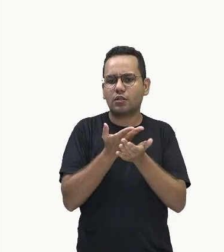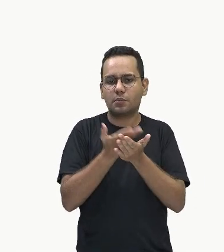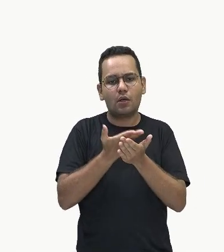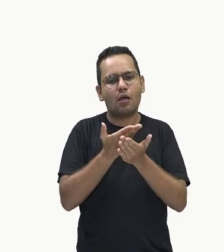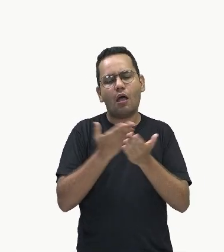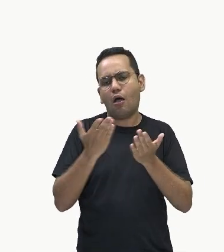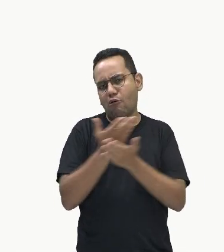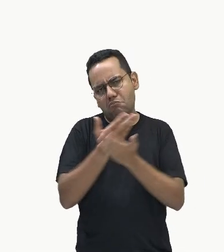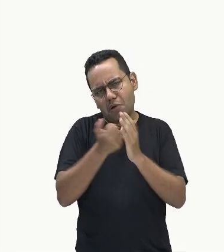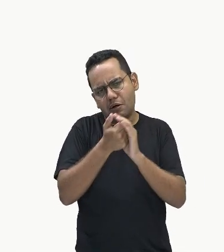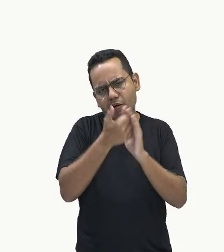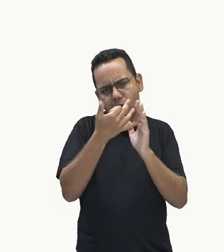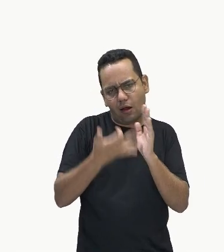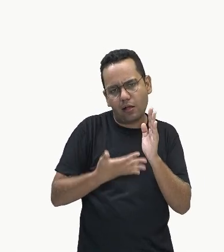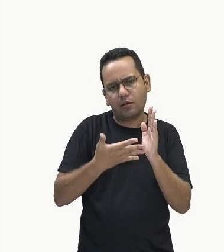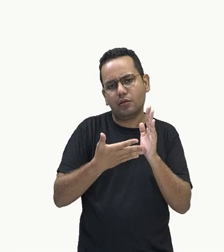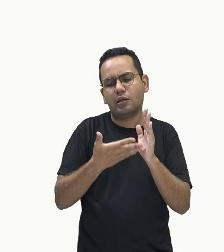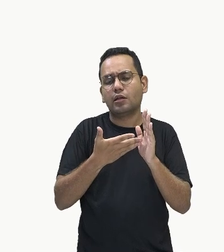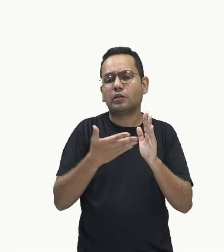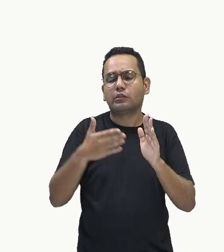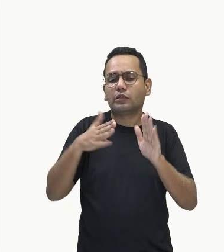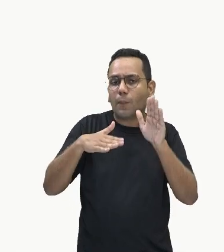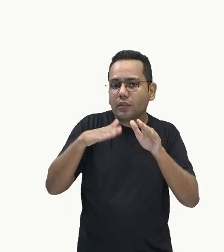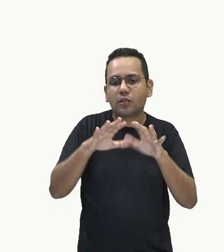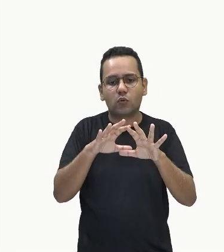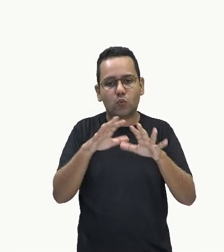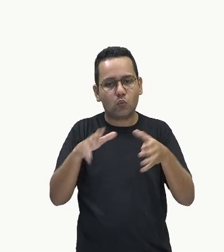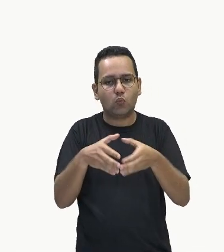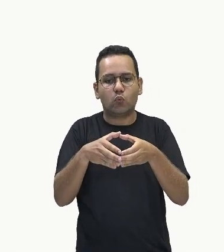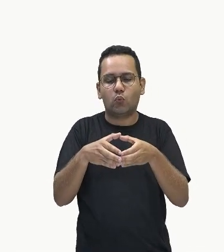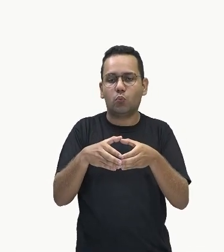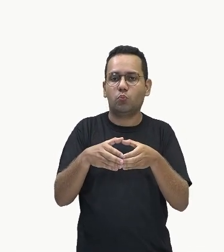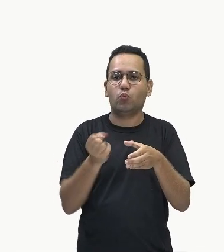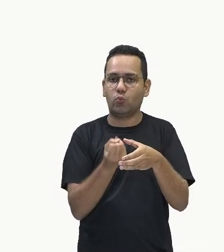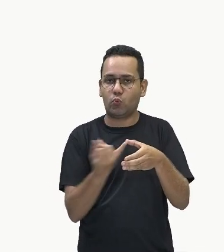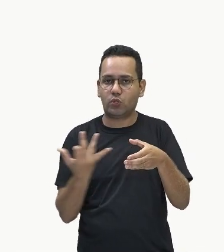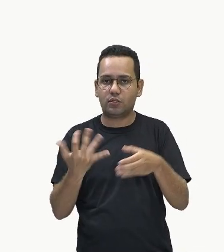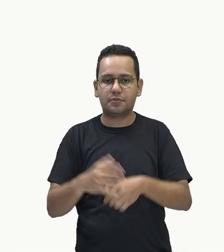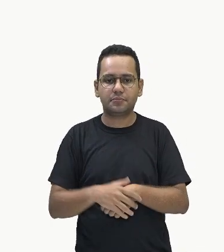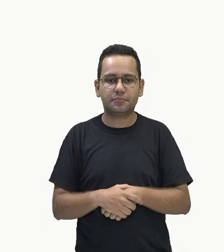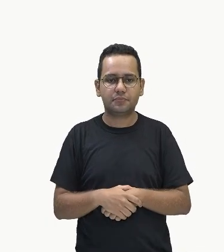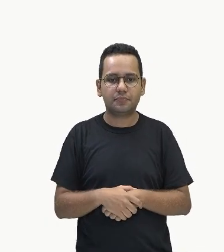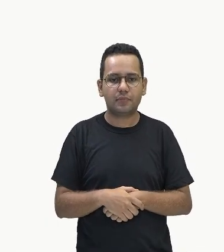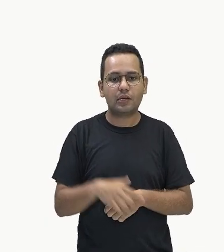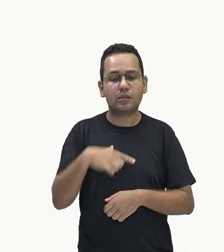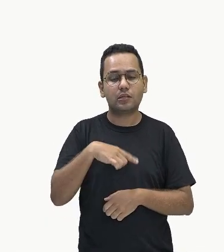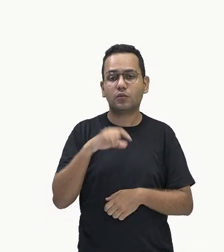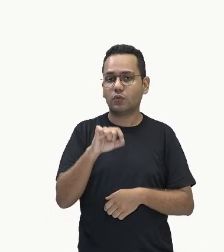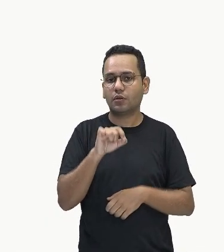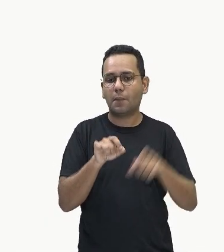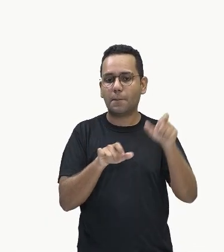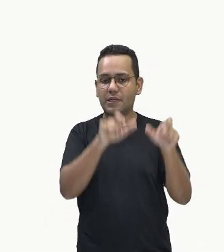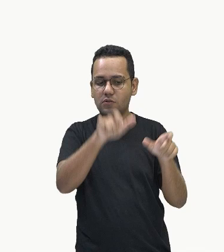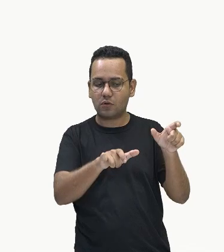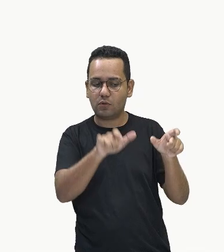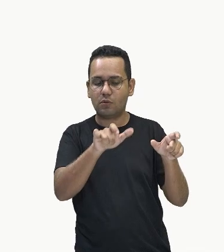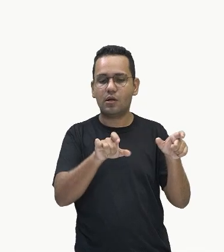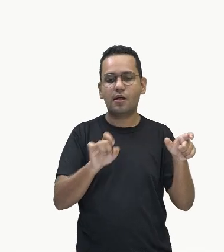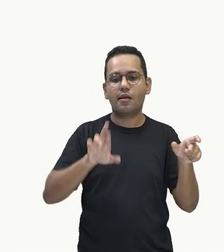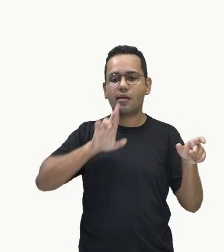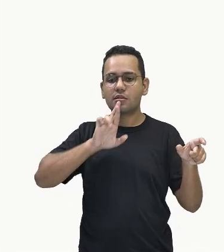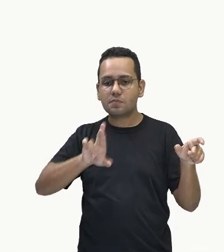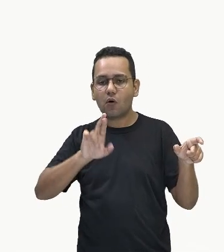alguma característica de determinado conjunto de elementos, que pode ser de pessoas,